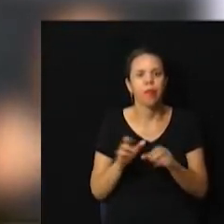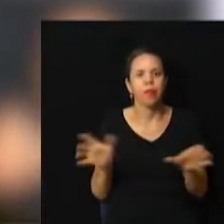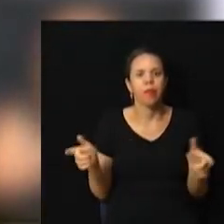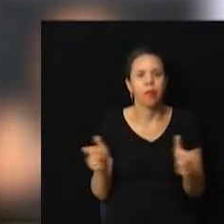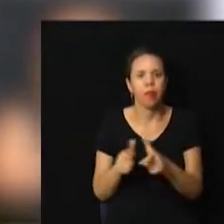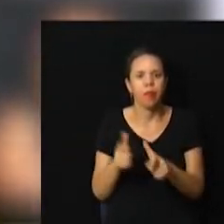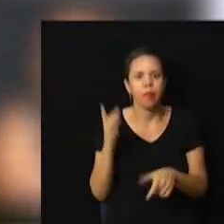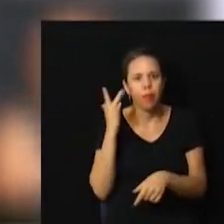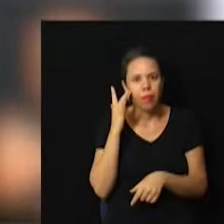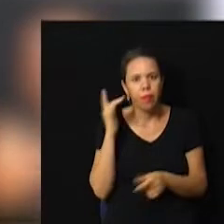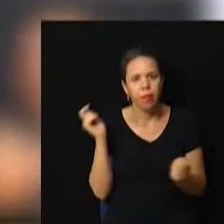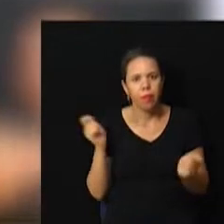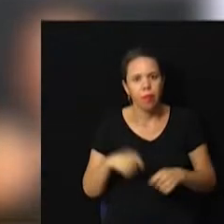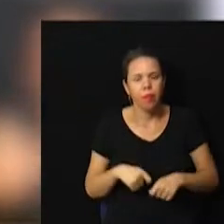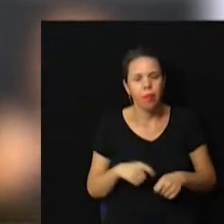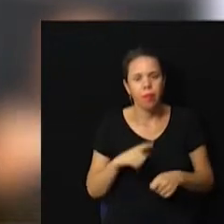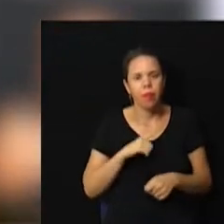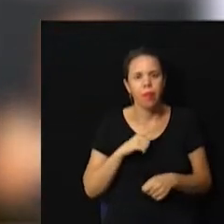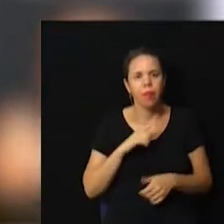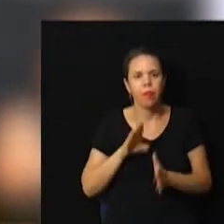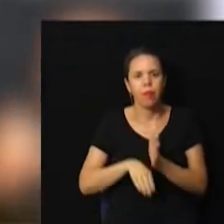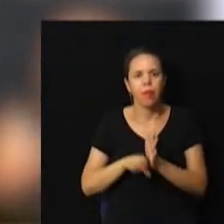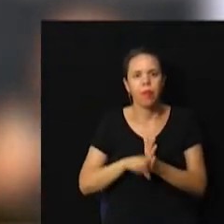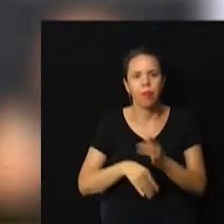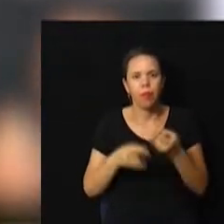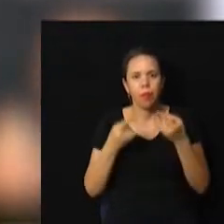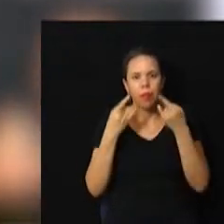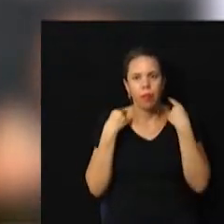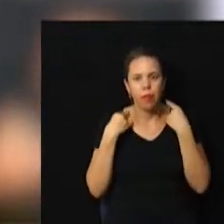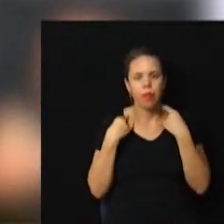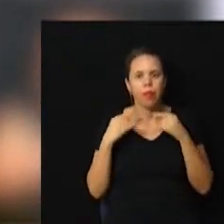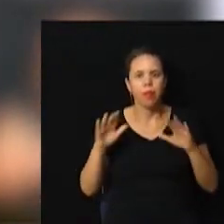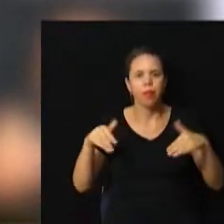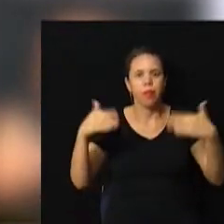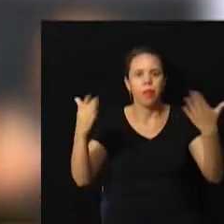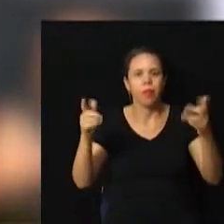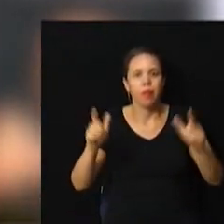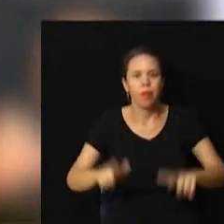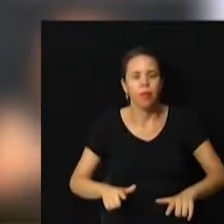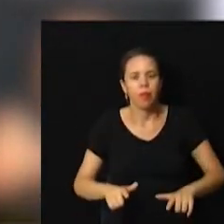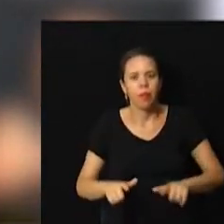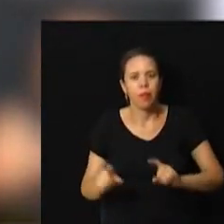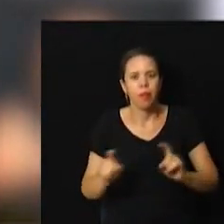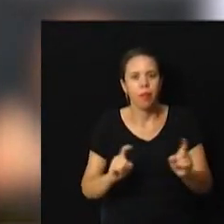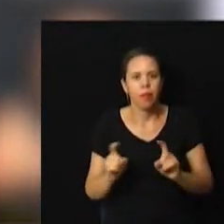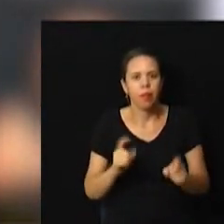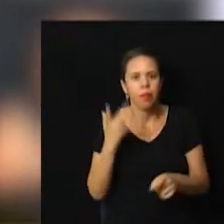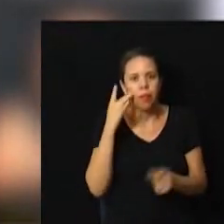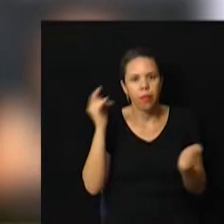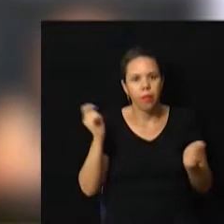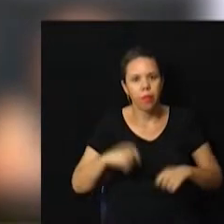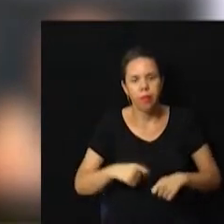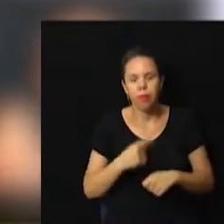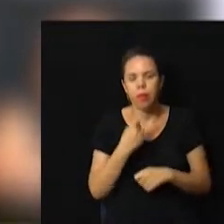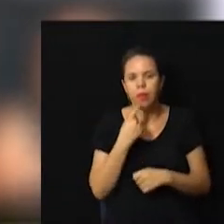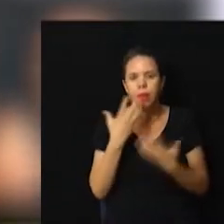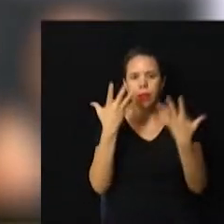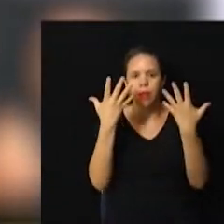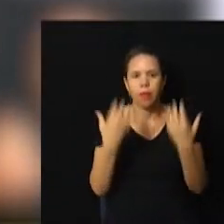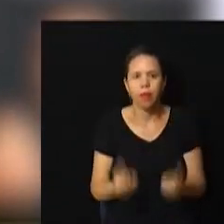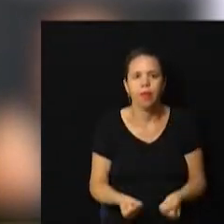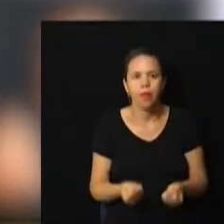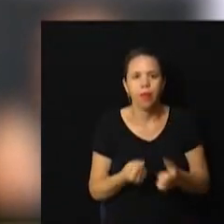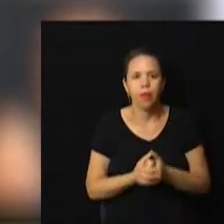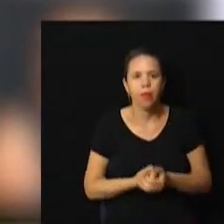endemia. Acho que nós já podemos tirar a máscara no externo, nós vamos nos reunir, eu acho que está na hora de